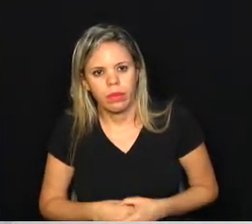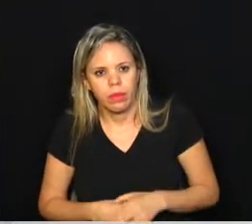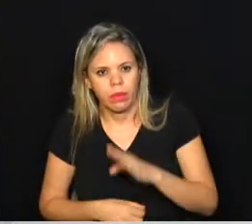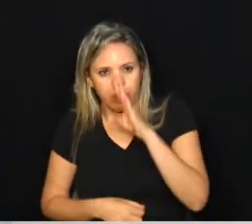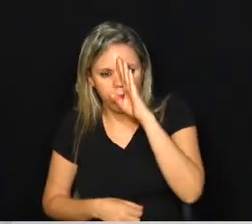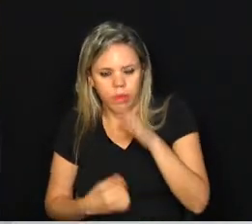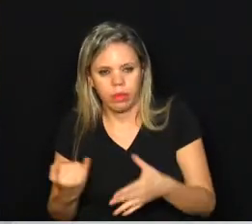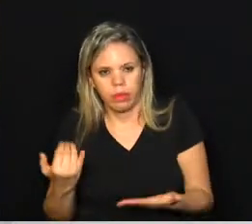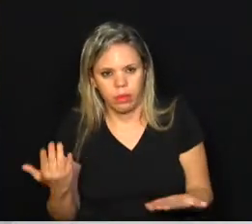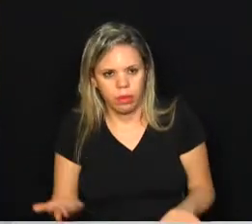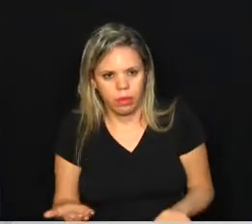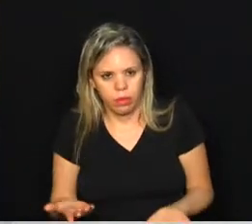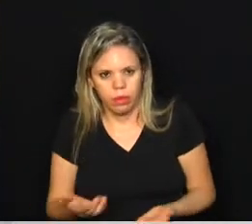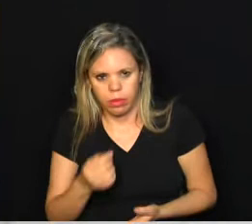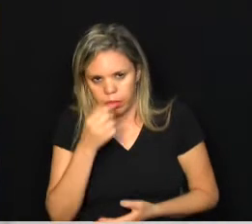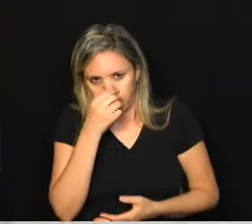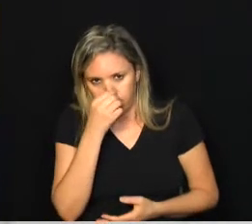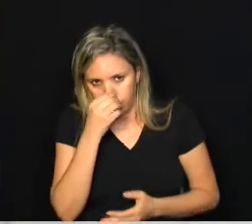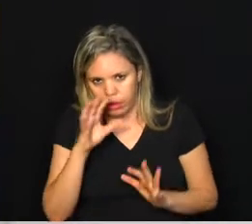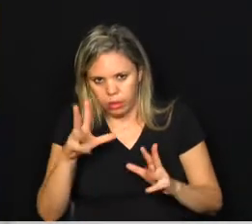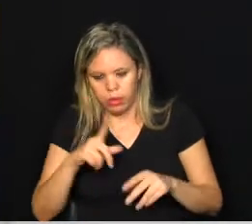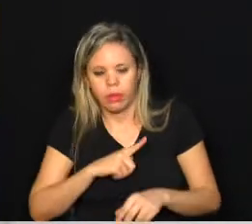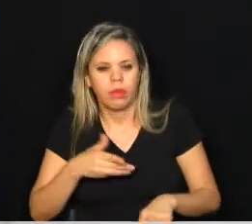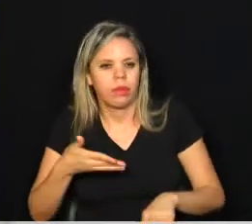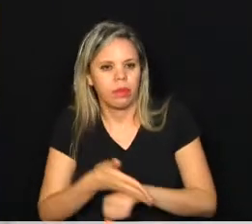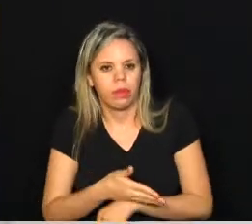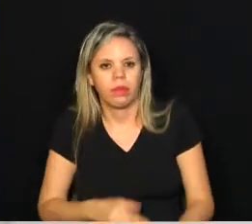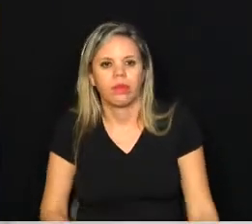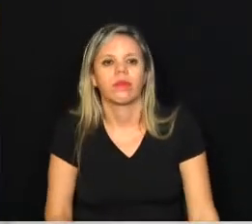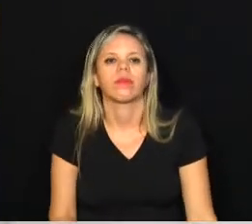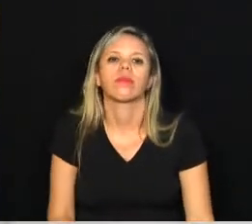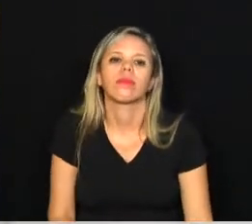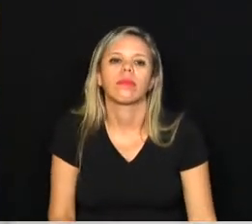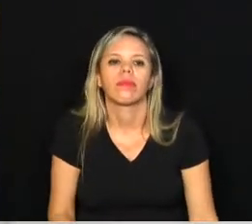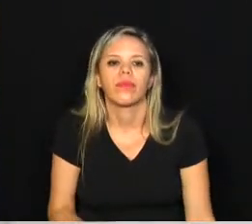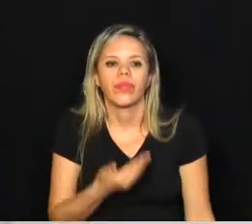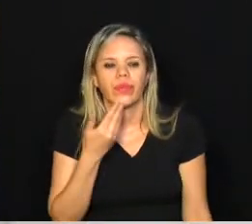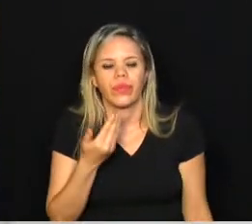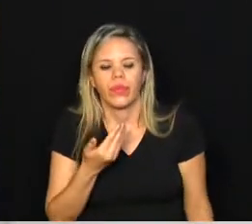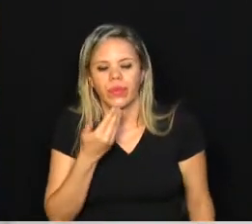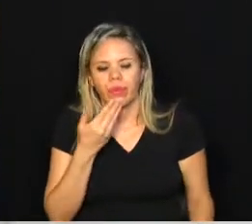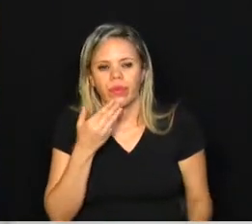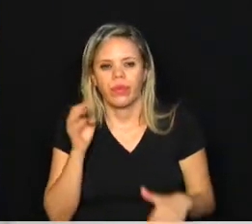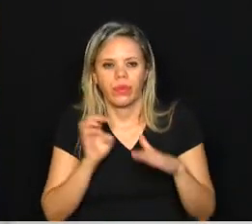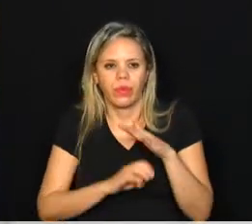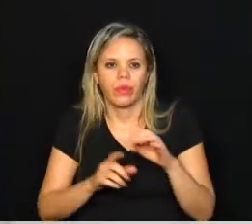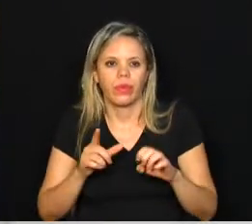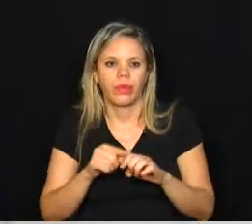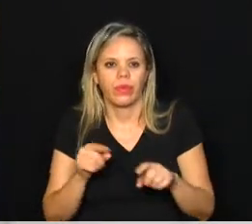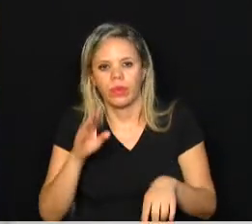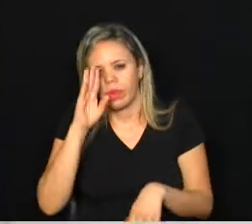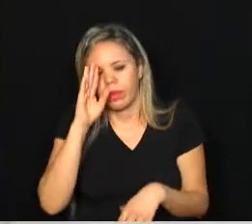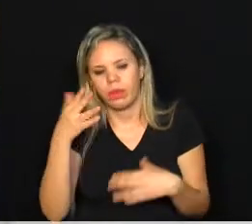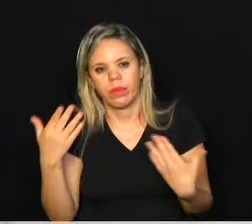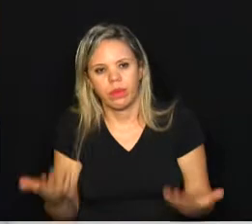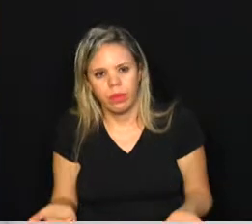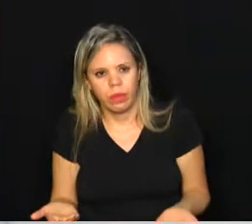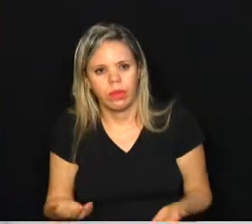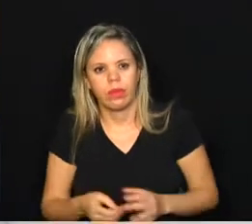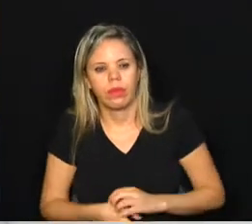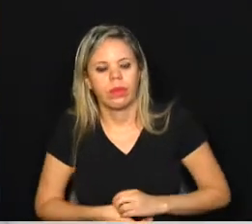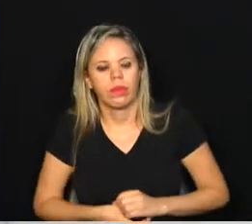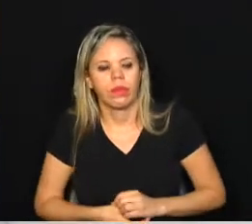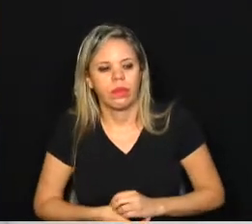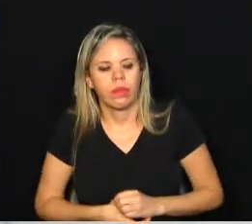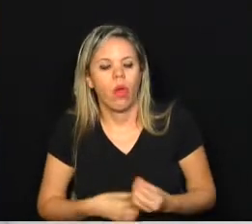essencial que todos tenham acesso mais facilitado, né, as pequenas empresas principalmente.